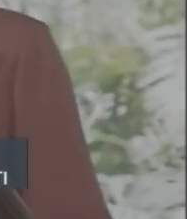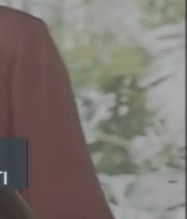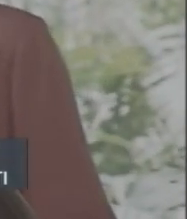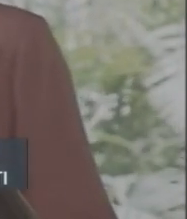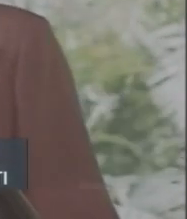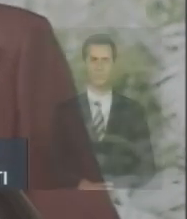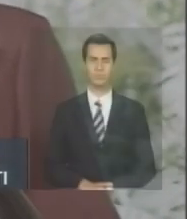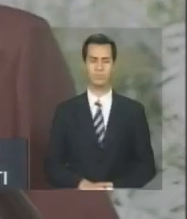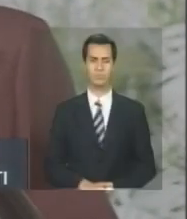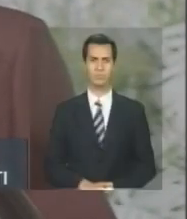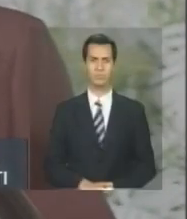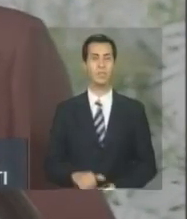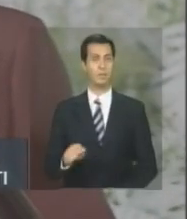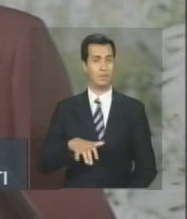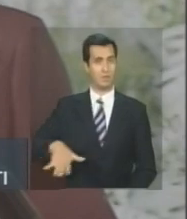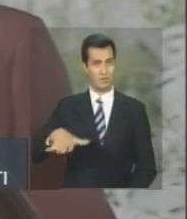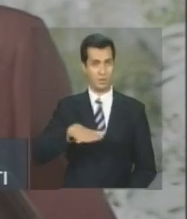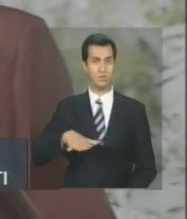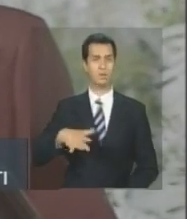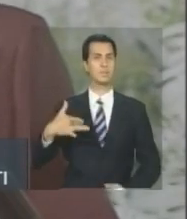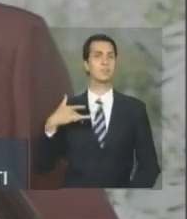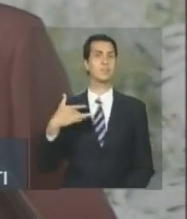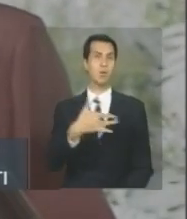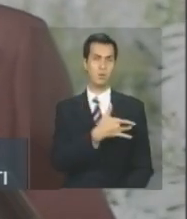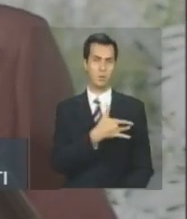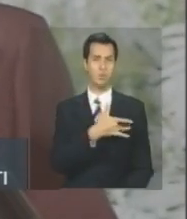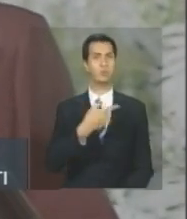No setor de saúde, temos trabalhado